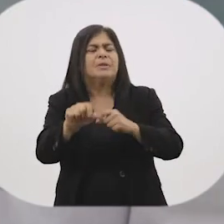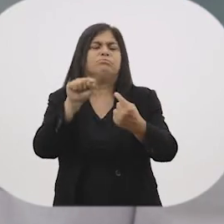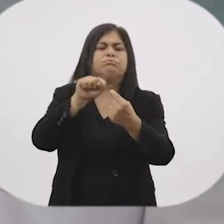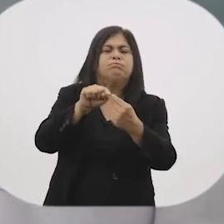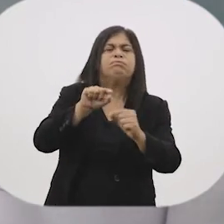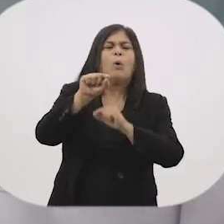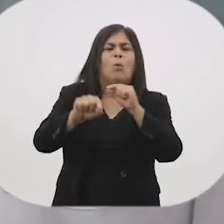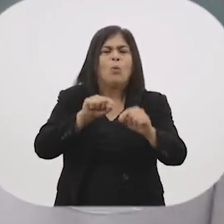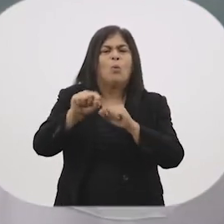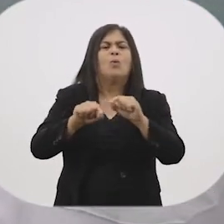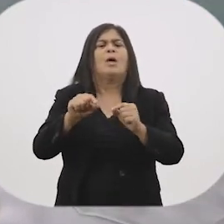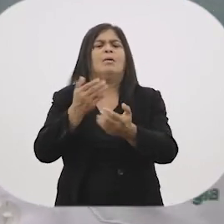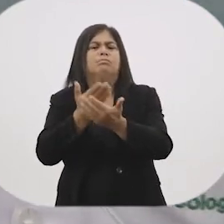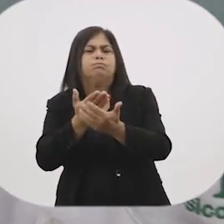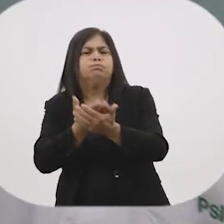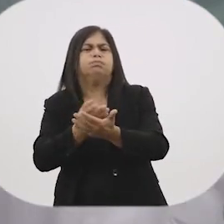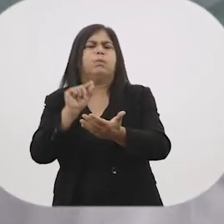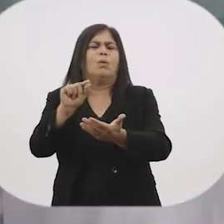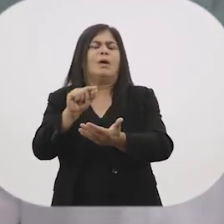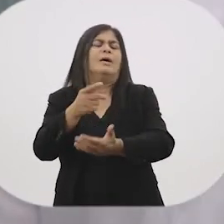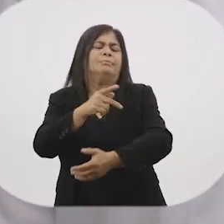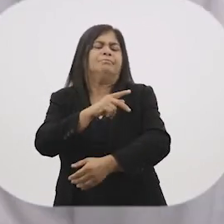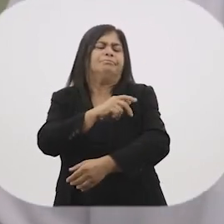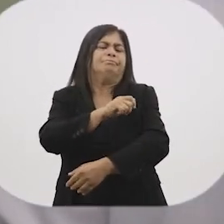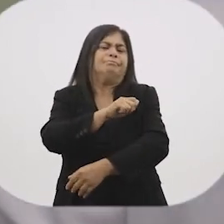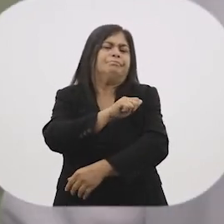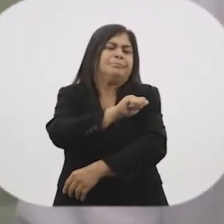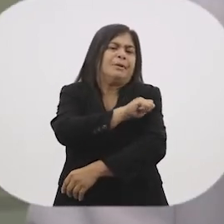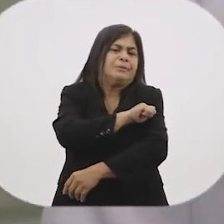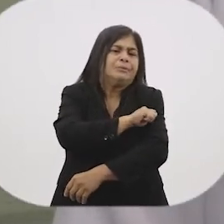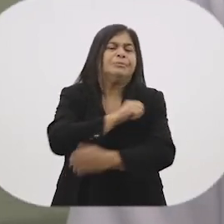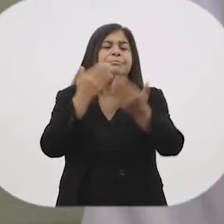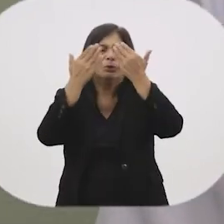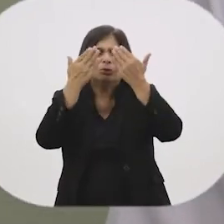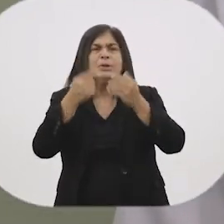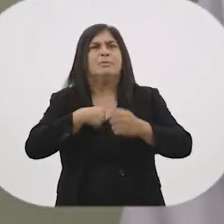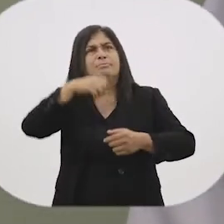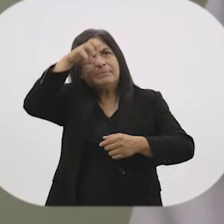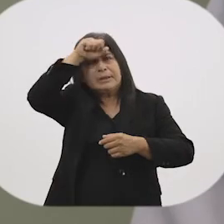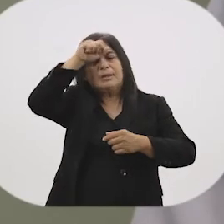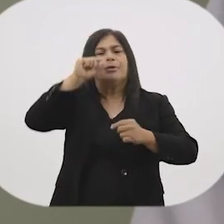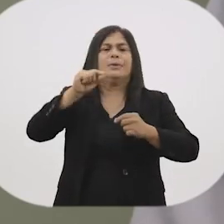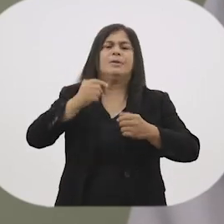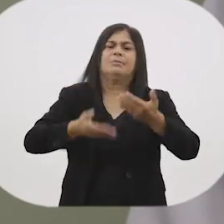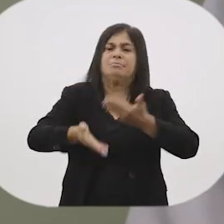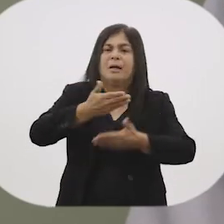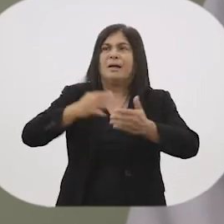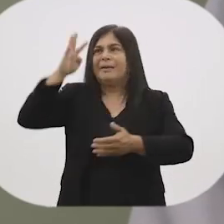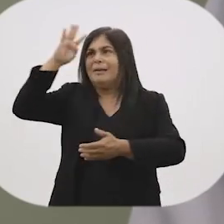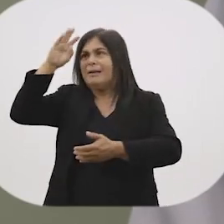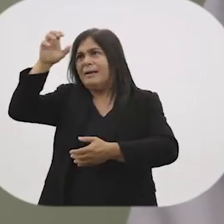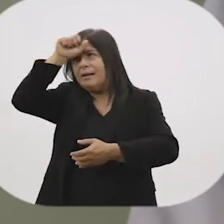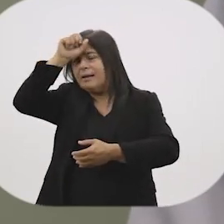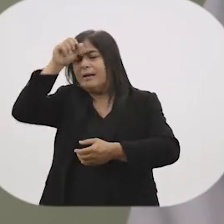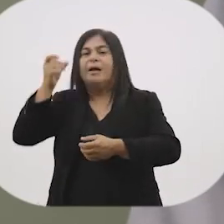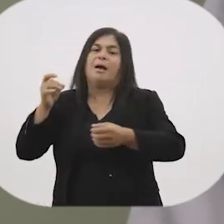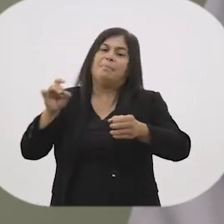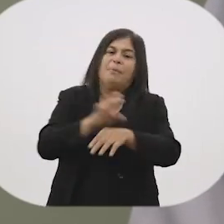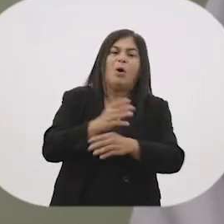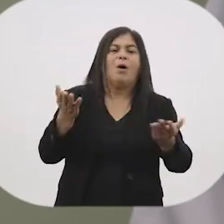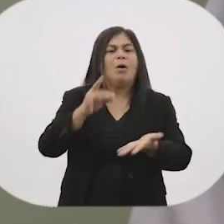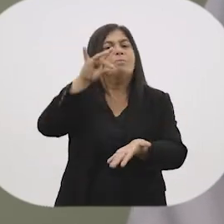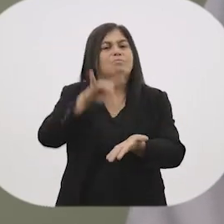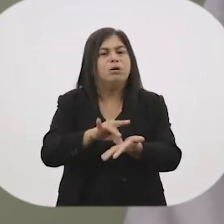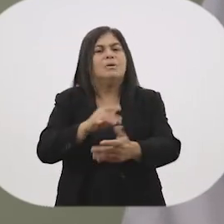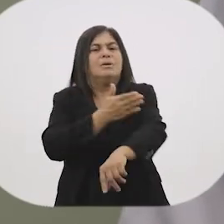acadêmica e já participam de um projeto desses é que vai muito além da gente está colocando mesma teoria em prática não é porque é um